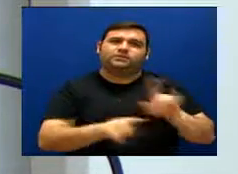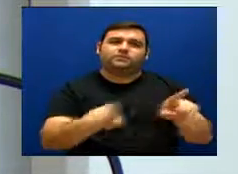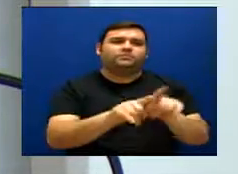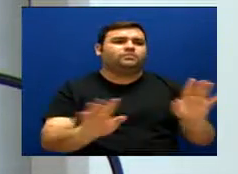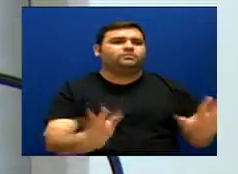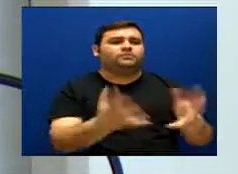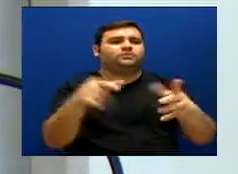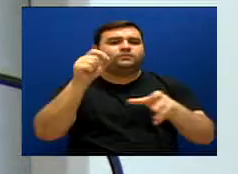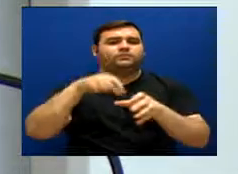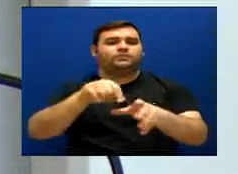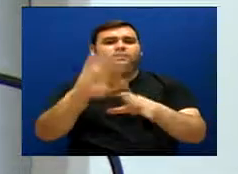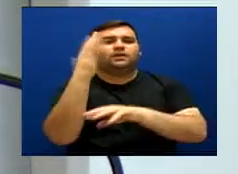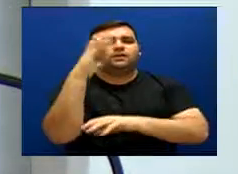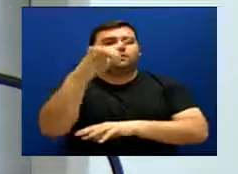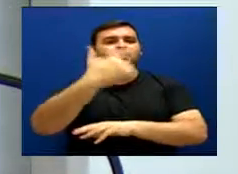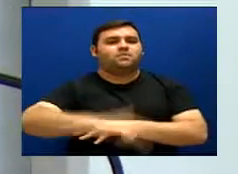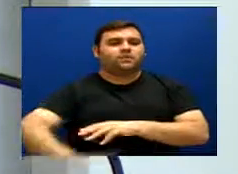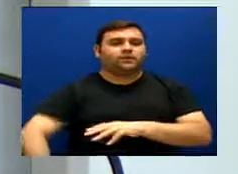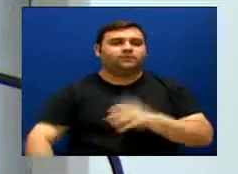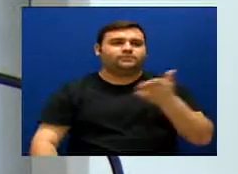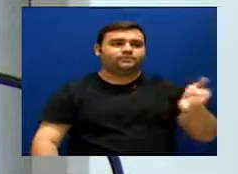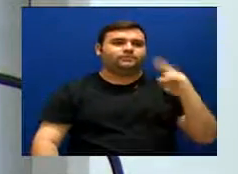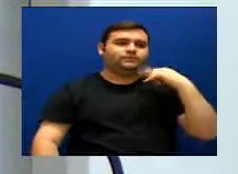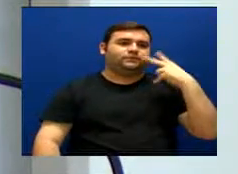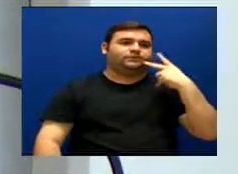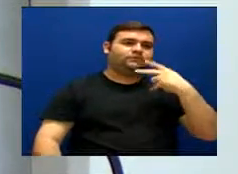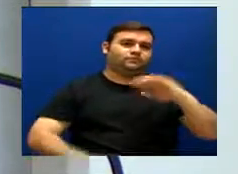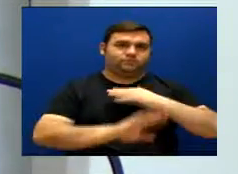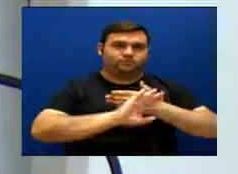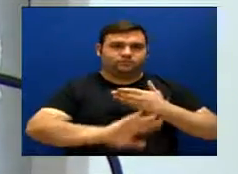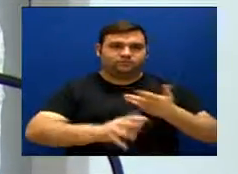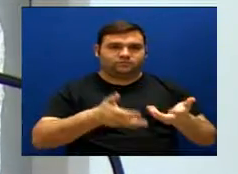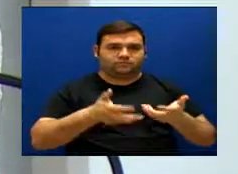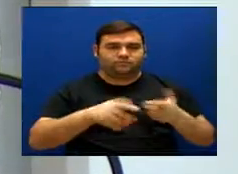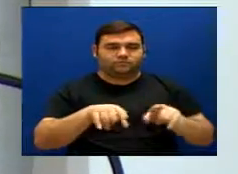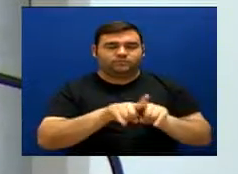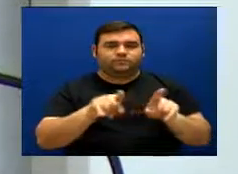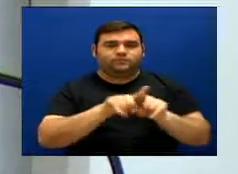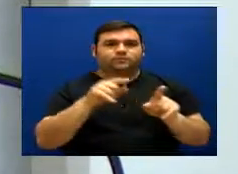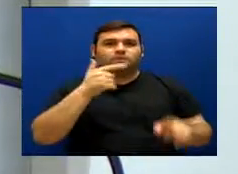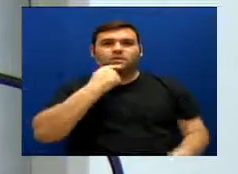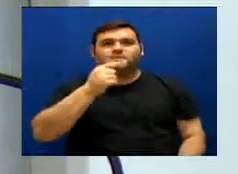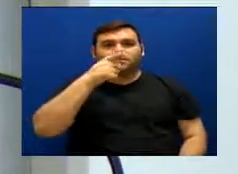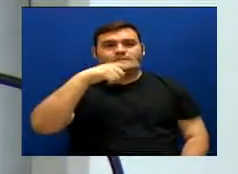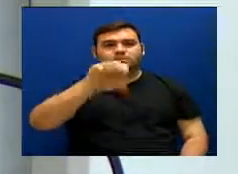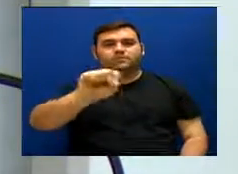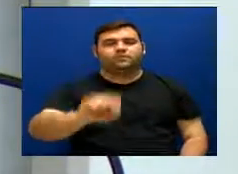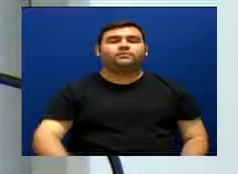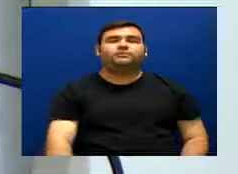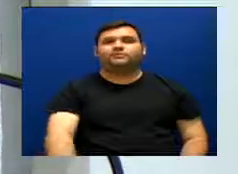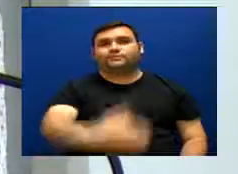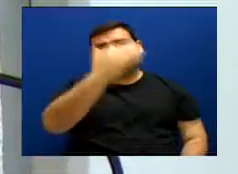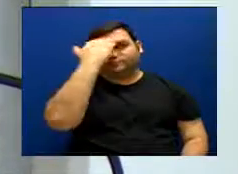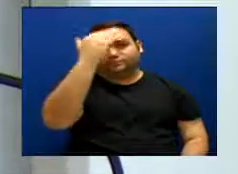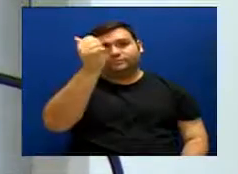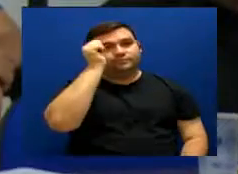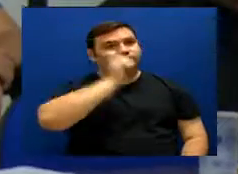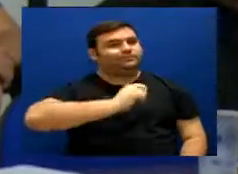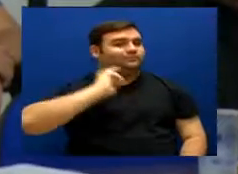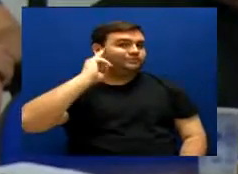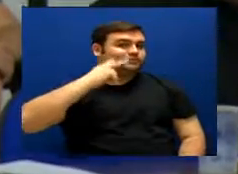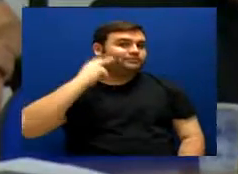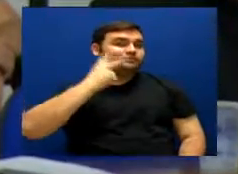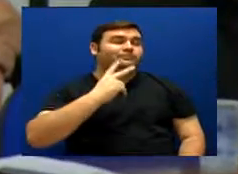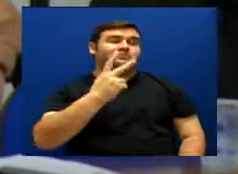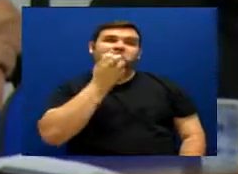mais plantios aí de árvores. Vereador pediu a parte, né? Vereador Pastor Luiz Santos. Obrigado, vereadora. Parabéns